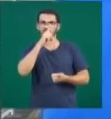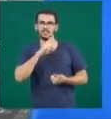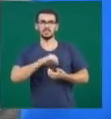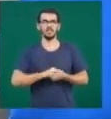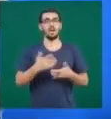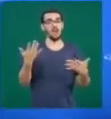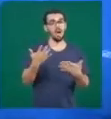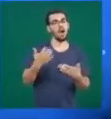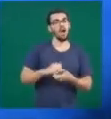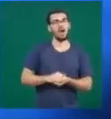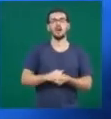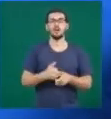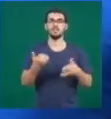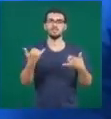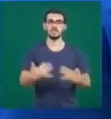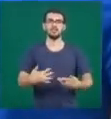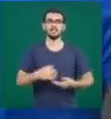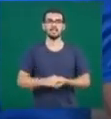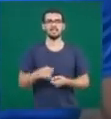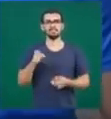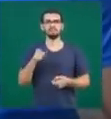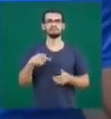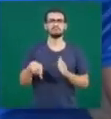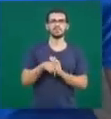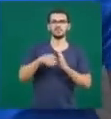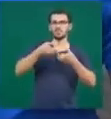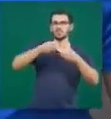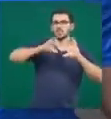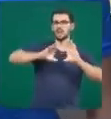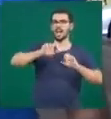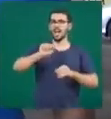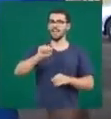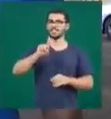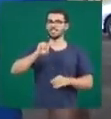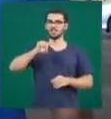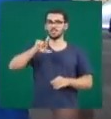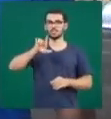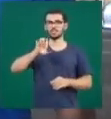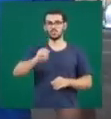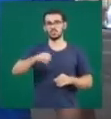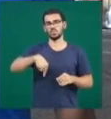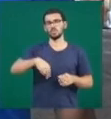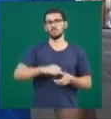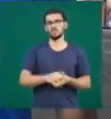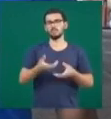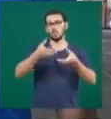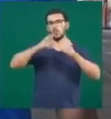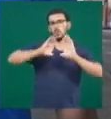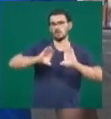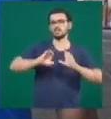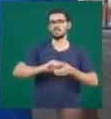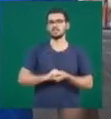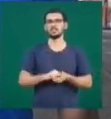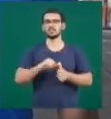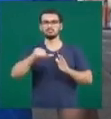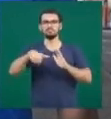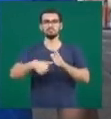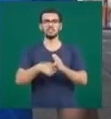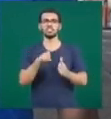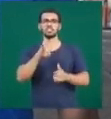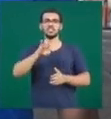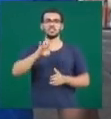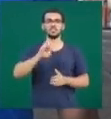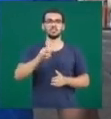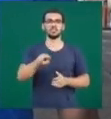Henrique de Souza, ele é coordenador da Divisão de Esporte e Lazer Universitário, também conhecida como DIESO. Adilson, conta pra